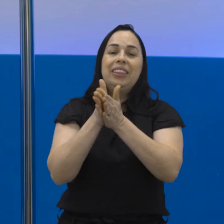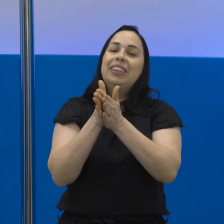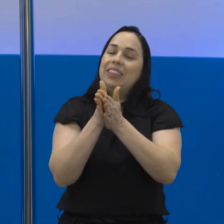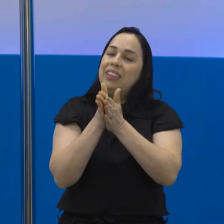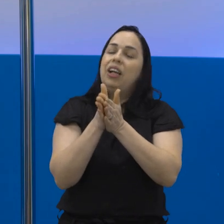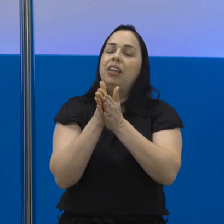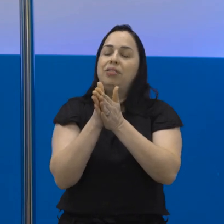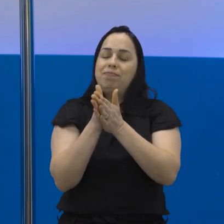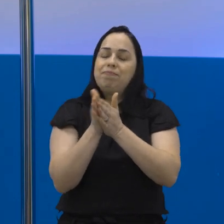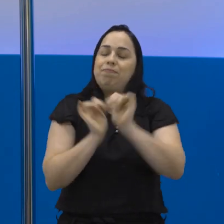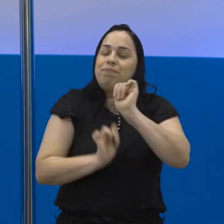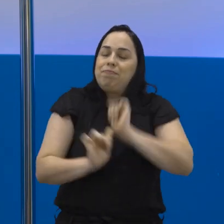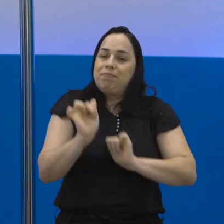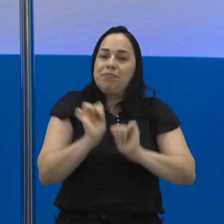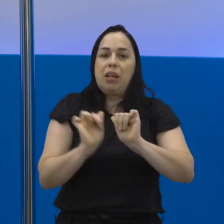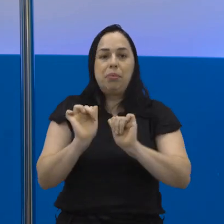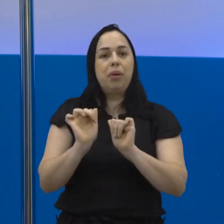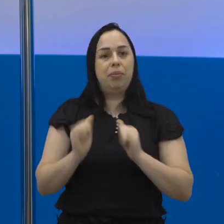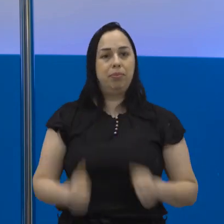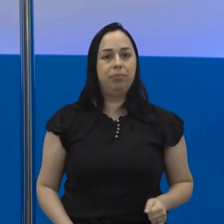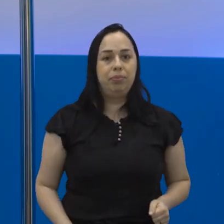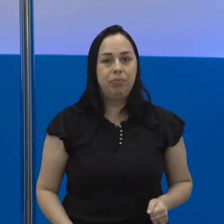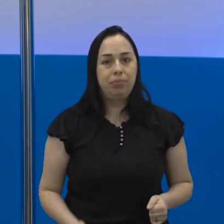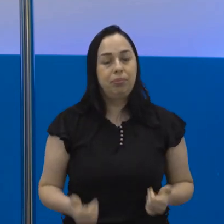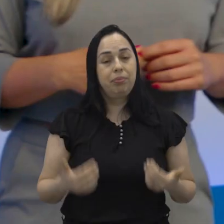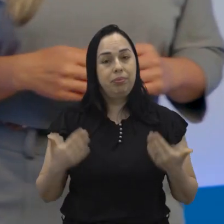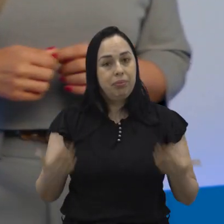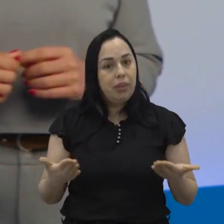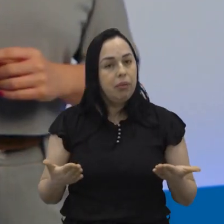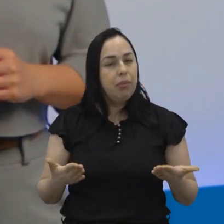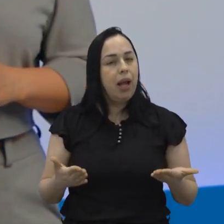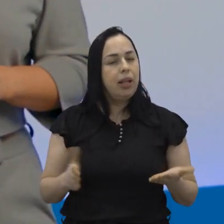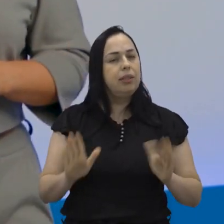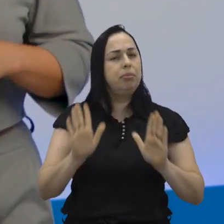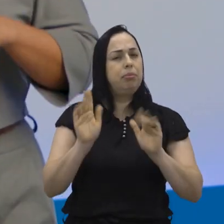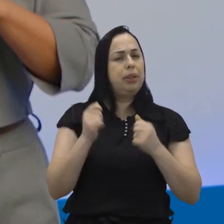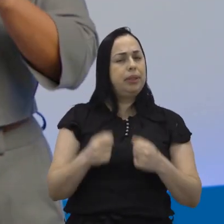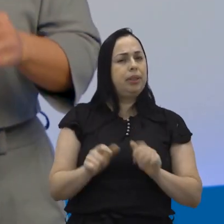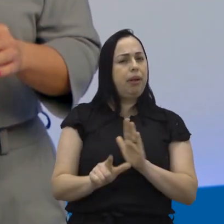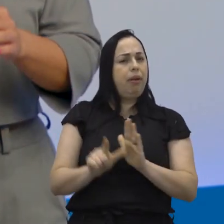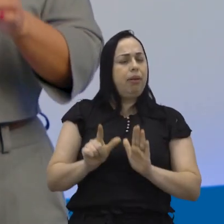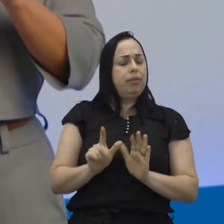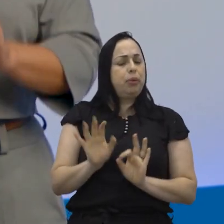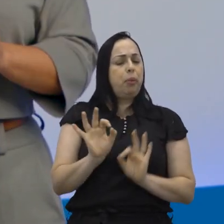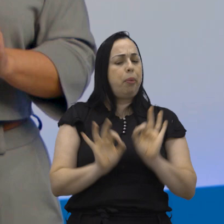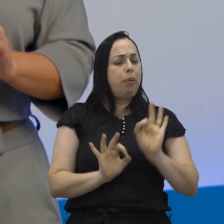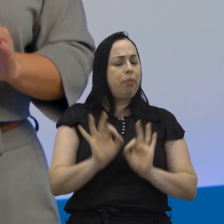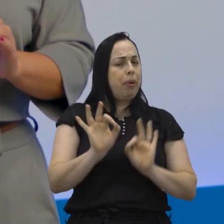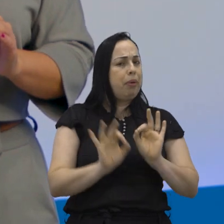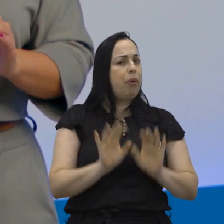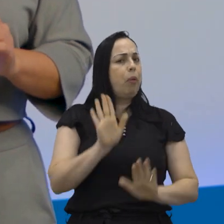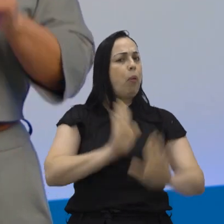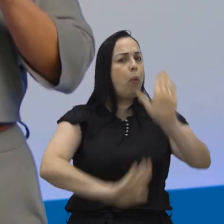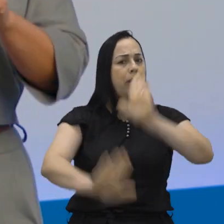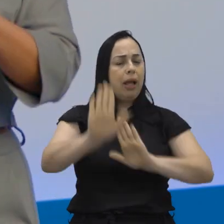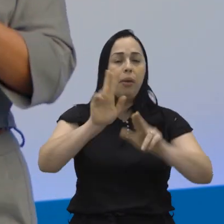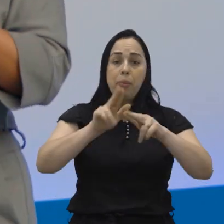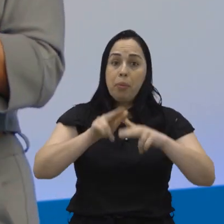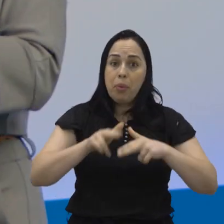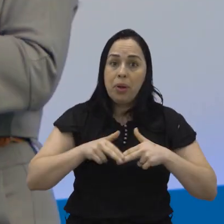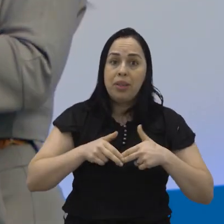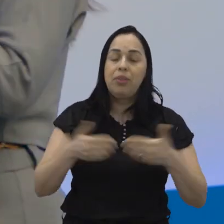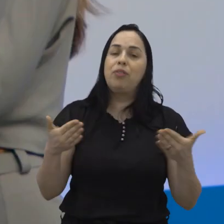que ficam muito ansiosas pelos brinquedos. Mas é preciso cuidado na hora de escolher o presente.